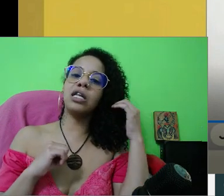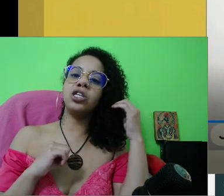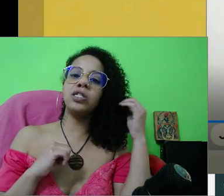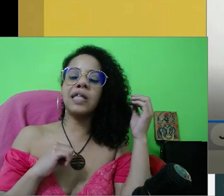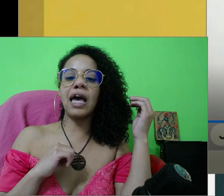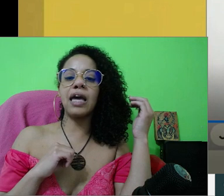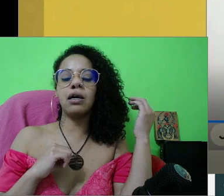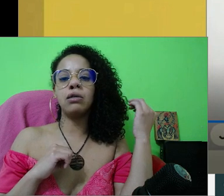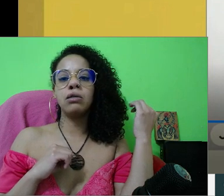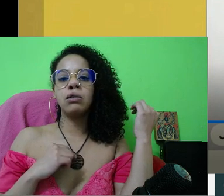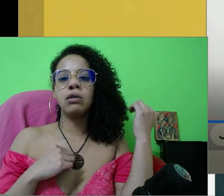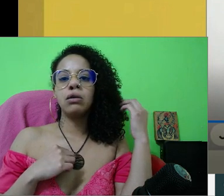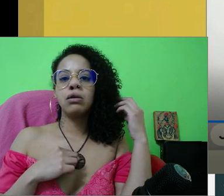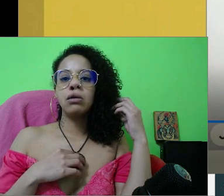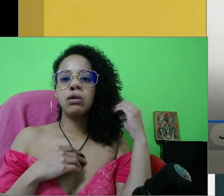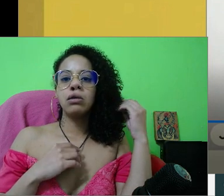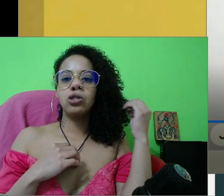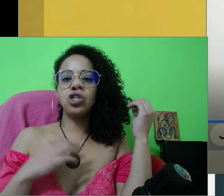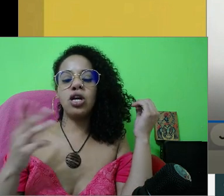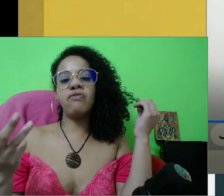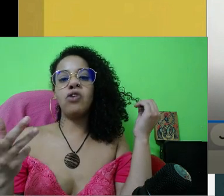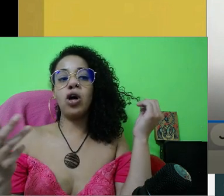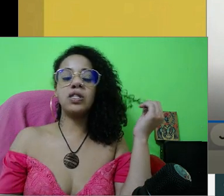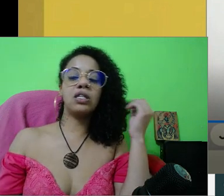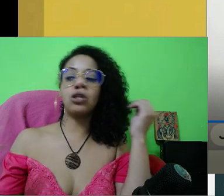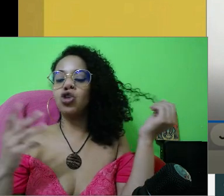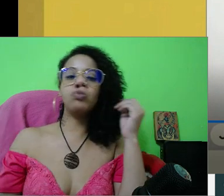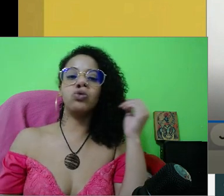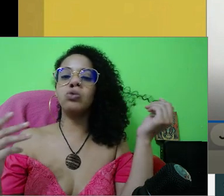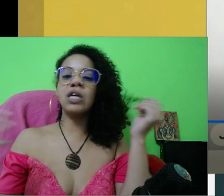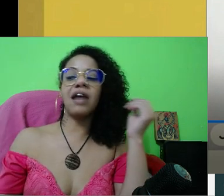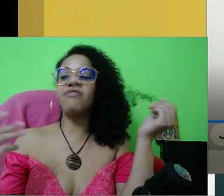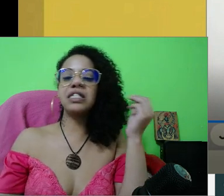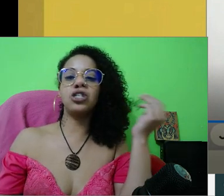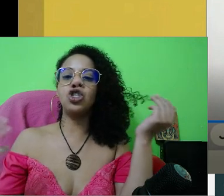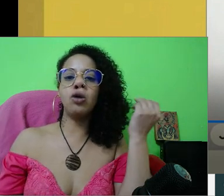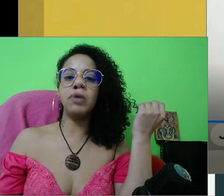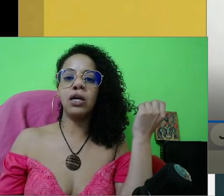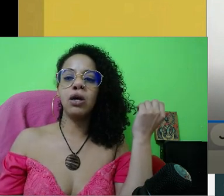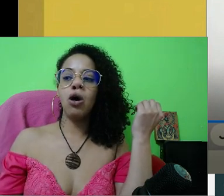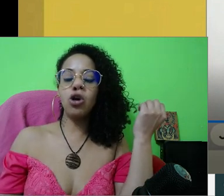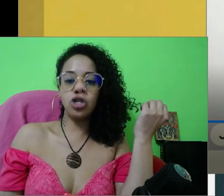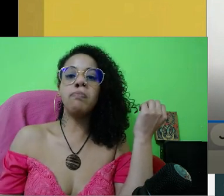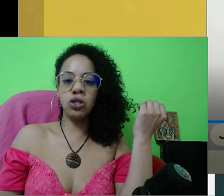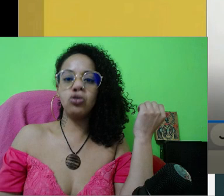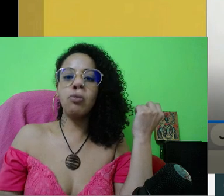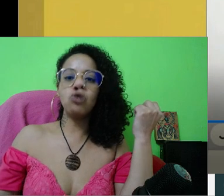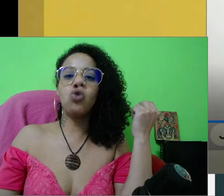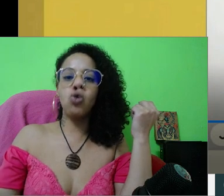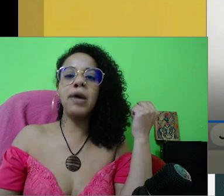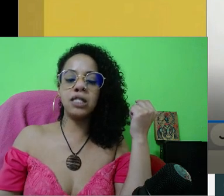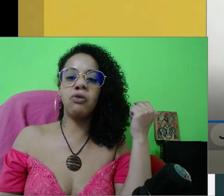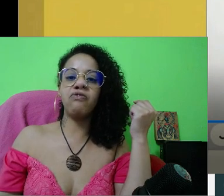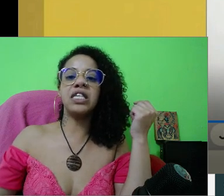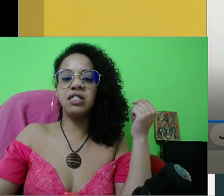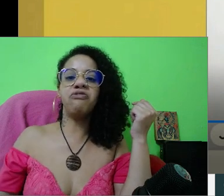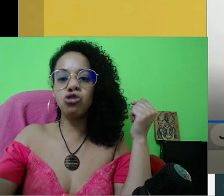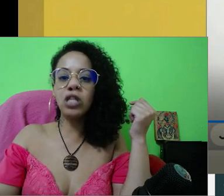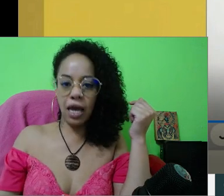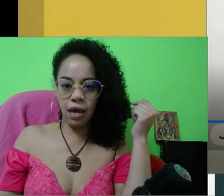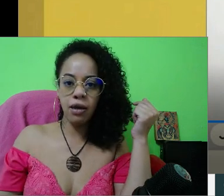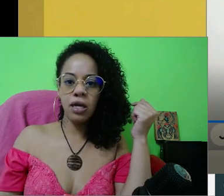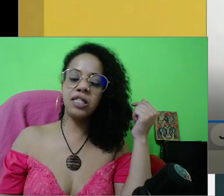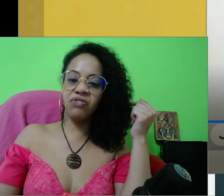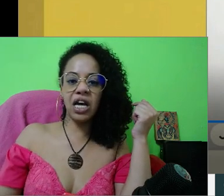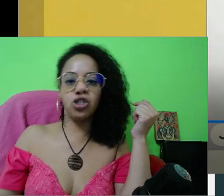depois eu era tirada de histérica de nervosa e tá todo mundo e ela faz a de homem Oxe eu mando tomar no cu mesmo vai